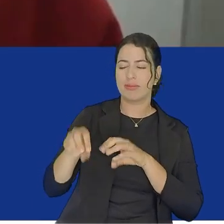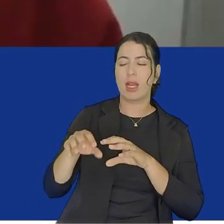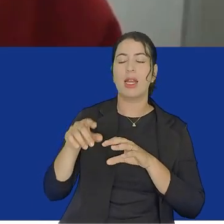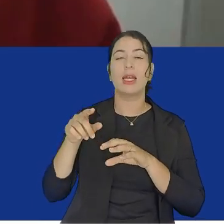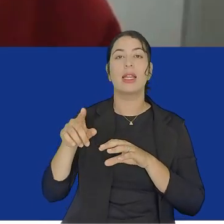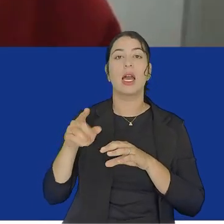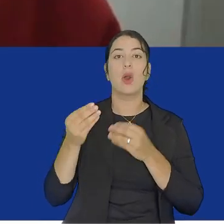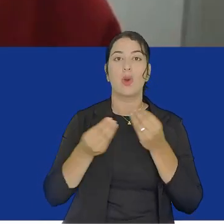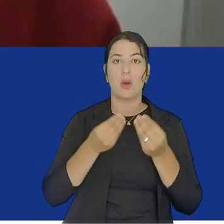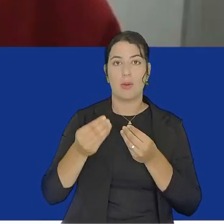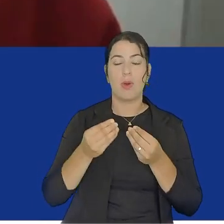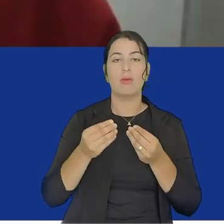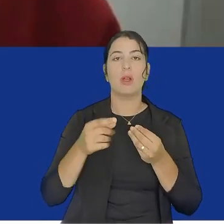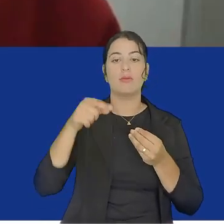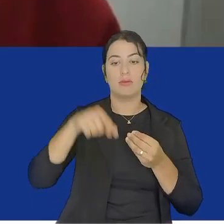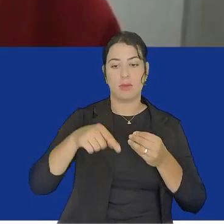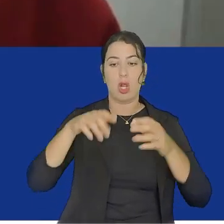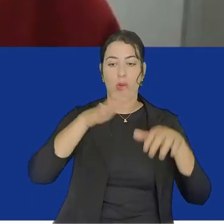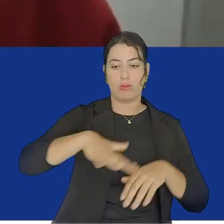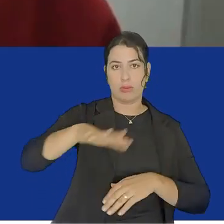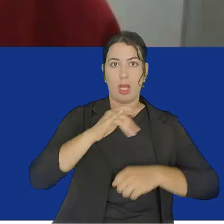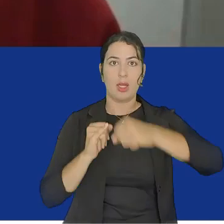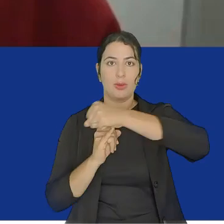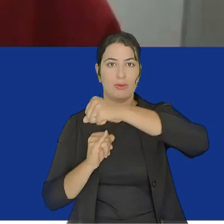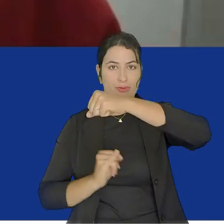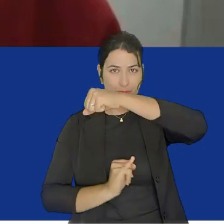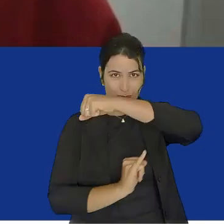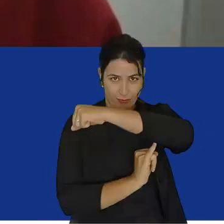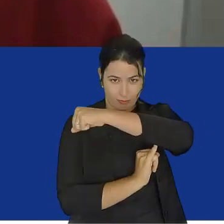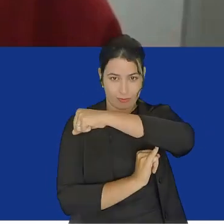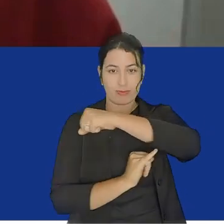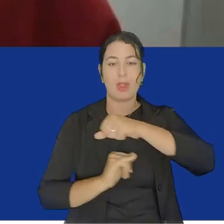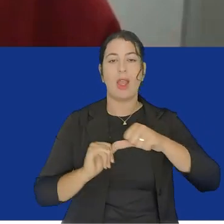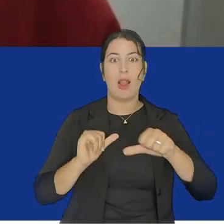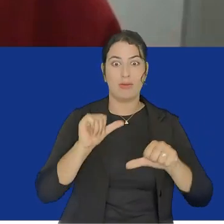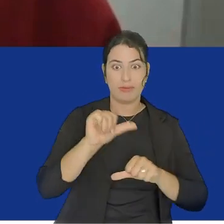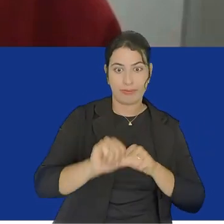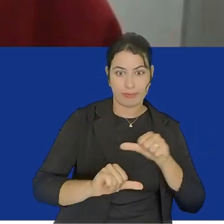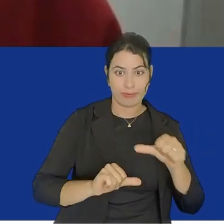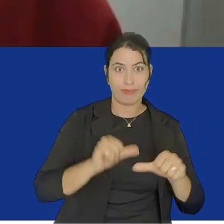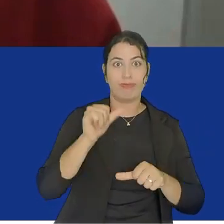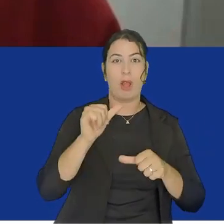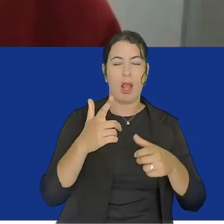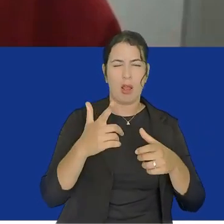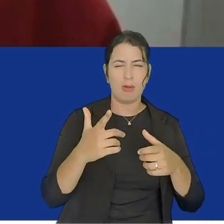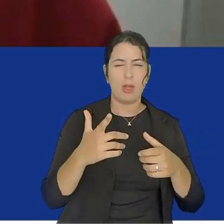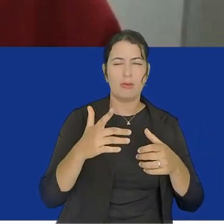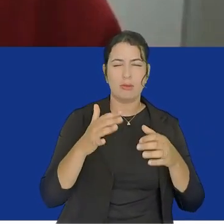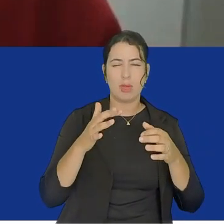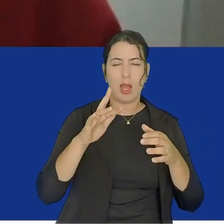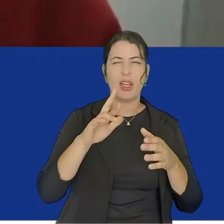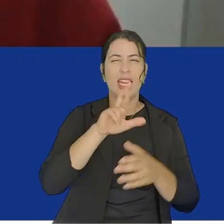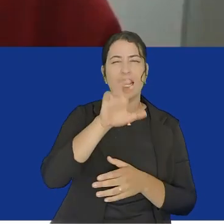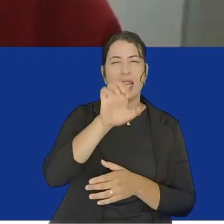ambiência institucional, na Faculdade Novare. Ela é formadora e facilitadora de práticas aplicadas à justiça restaurativa